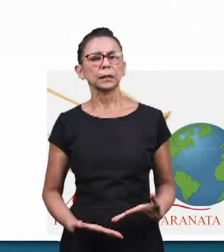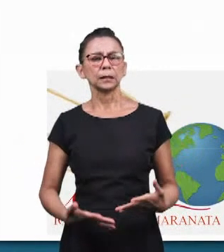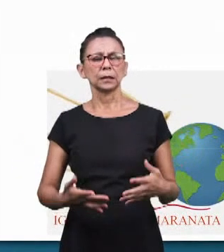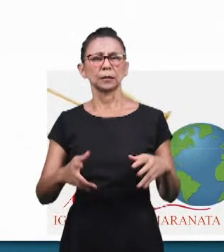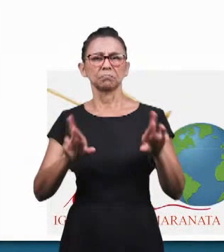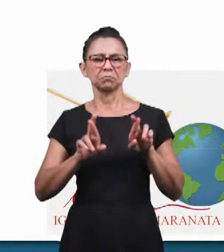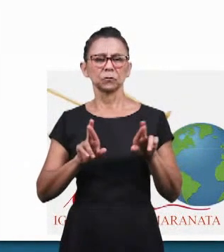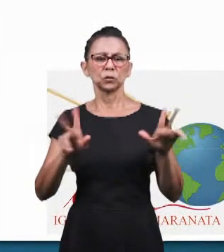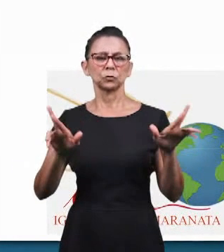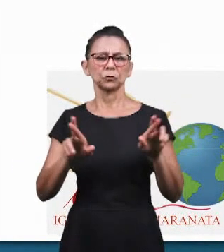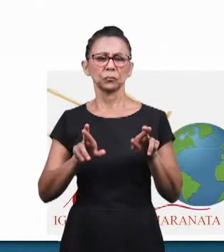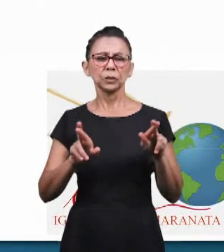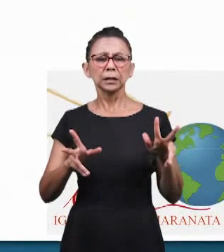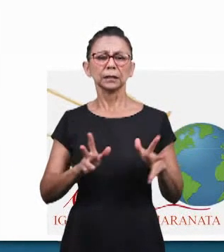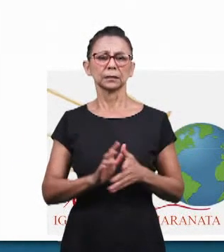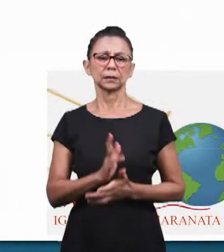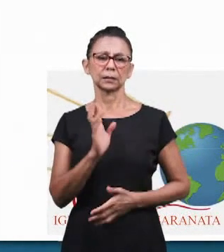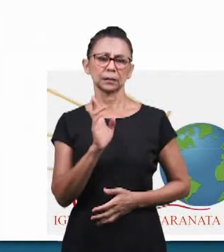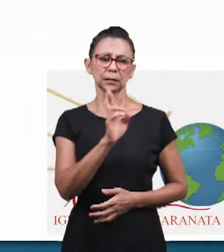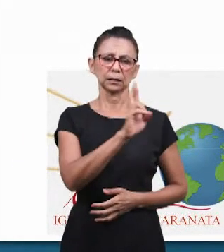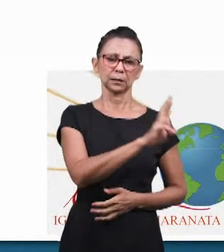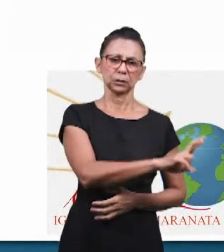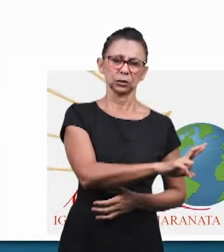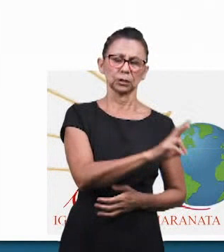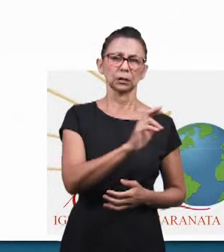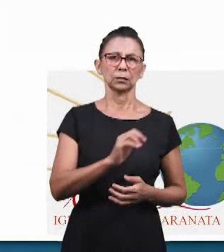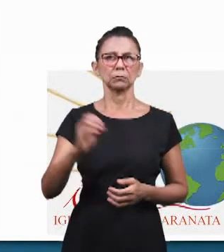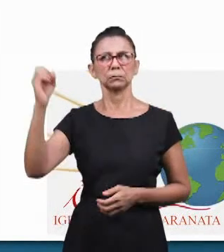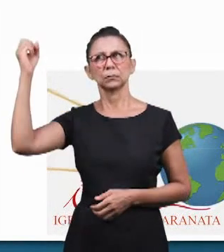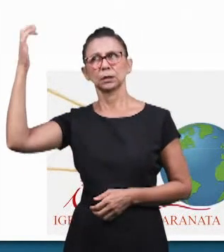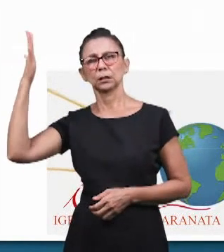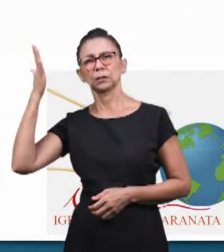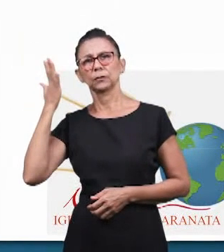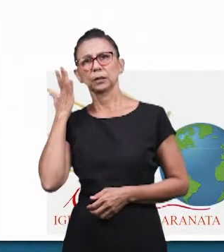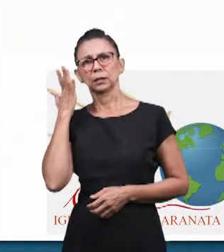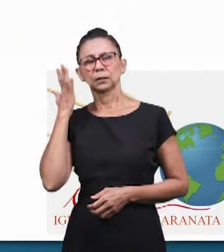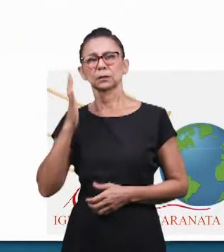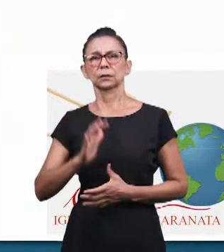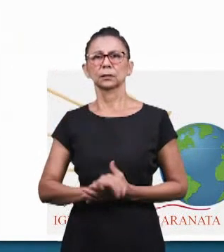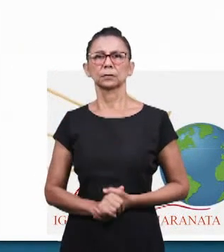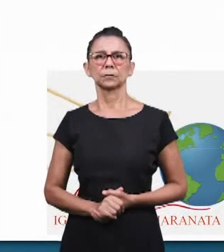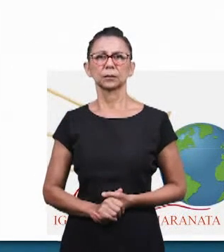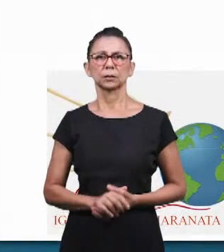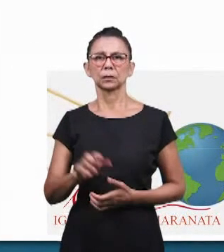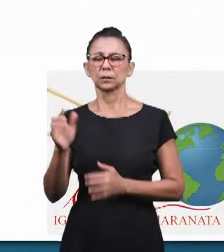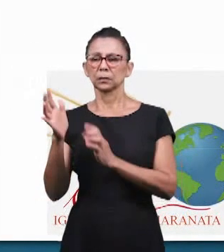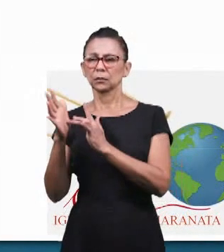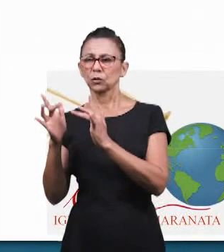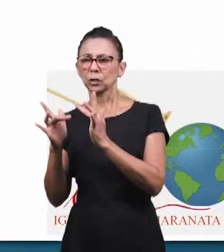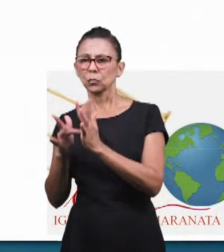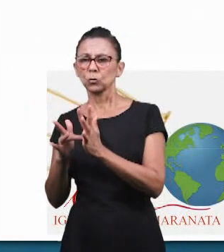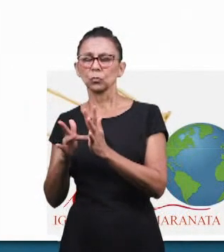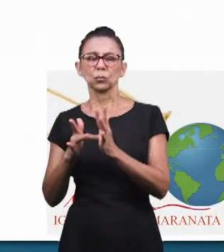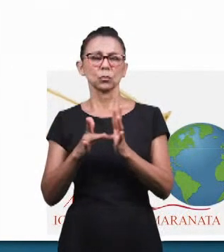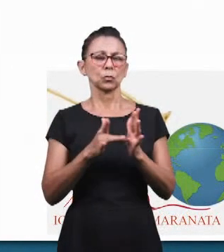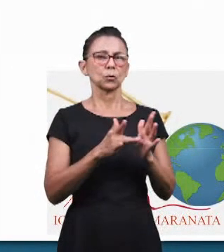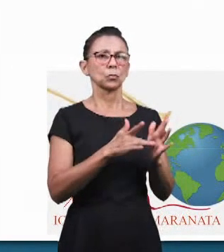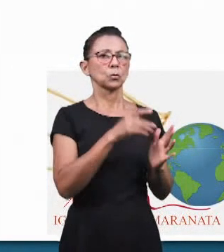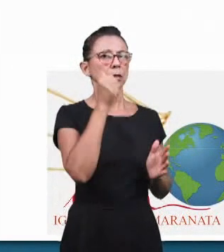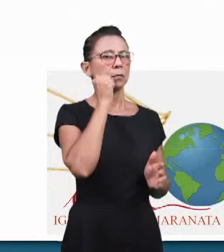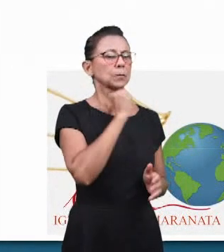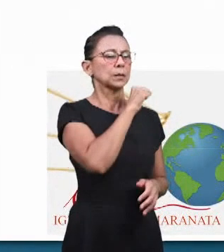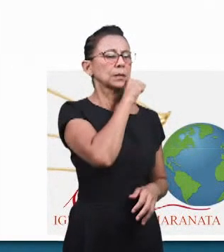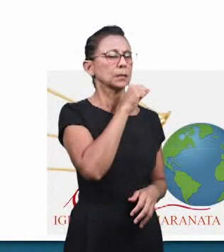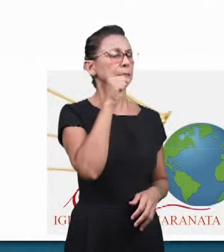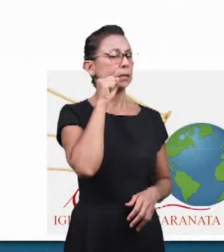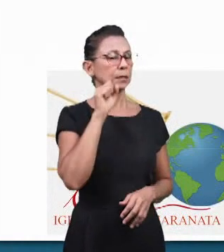diferença entre os argumentos da religião e a revelação entre a mulher samaritana e o Senhor